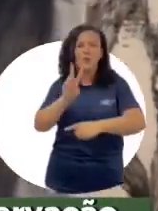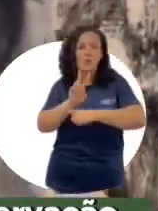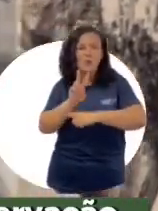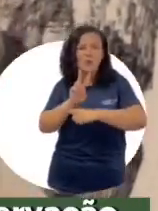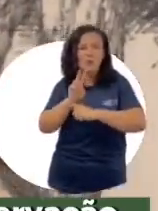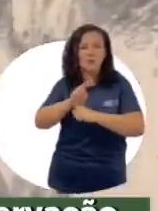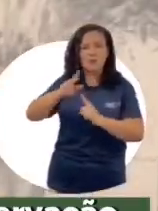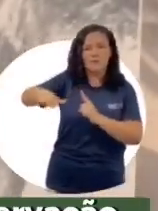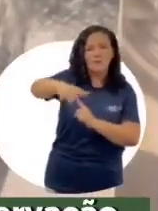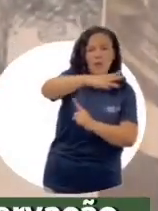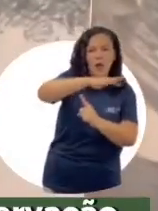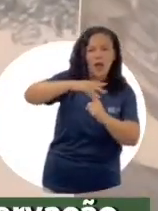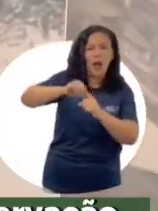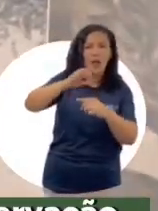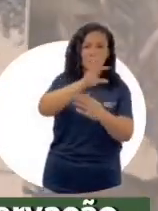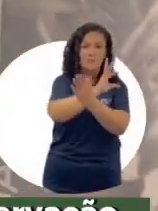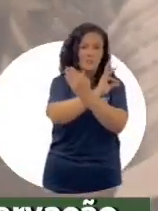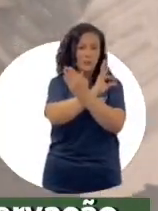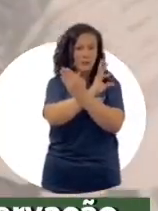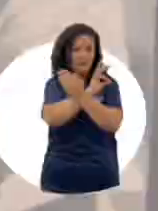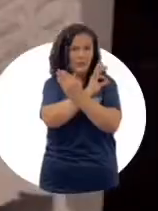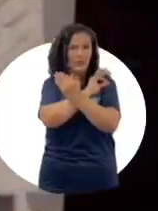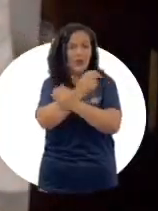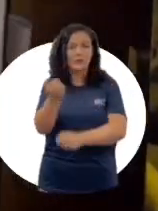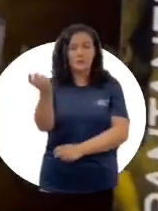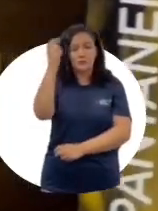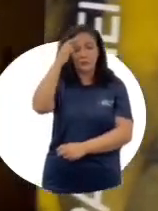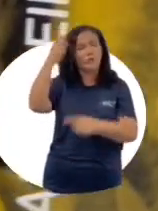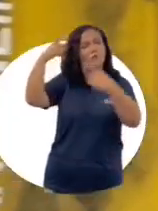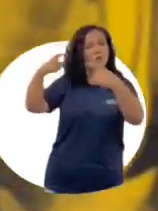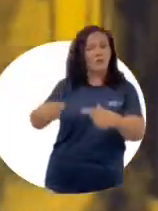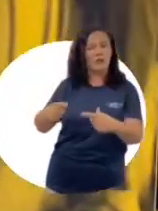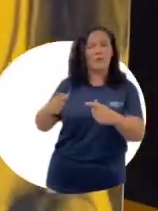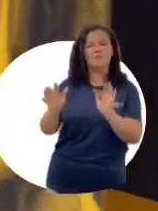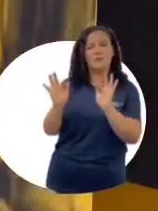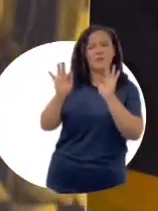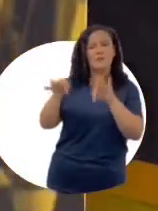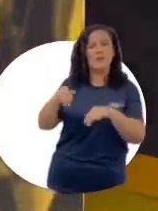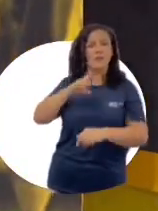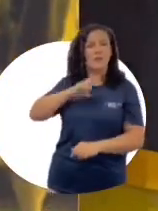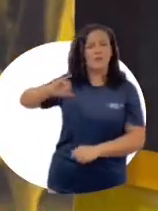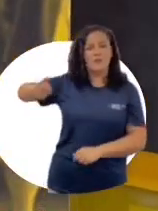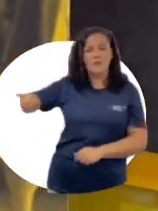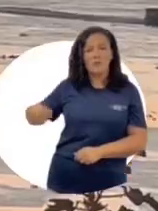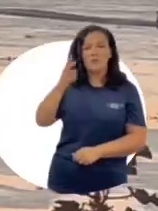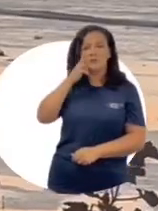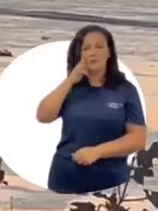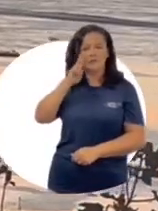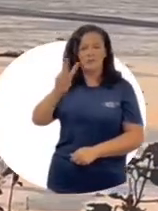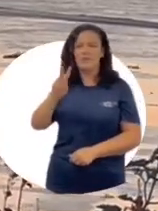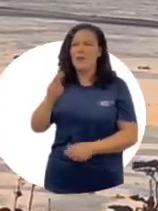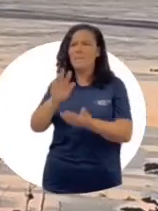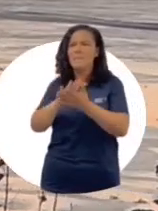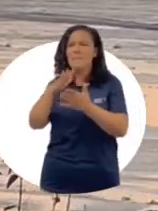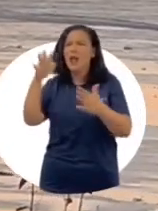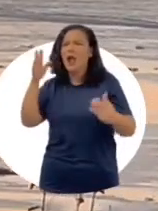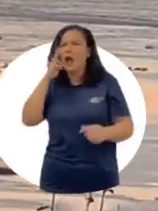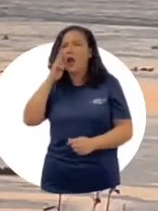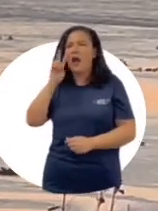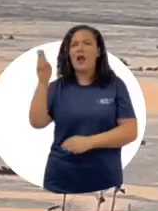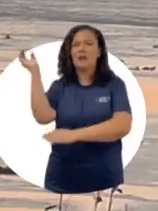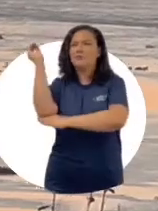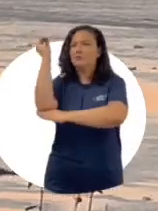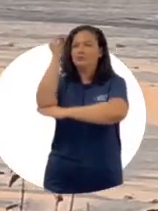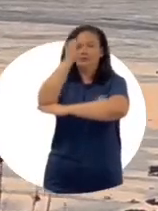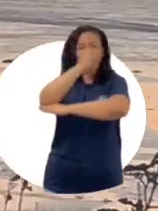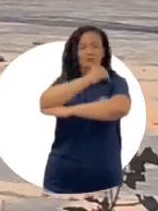do bioma Pantanal e da cultura local. Por fim, tiveram a oportunidade de vislumbrar o esplêndido pôr